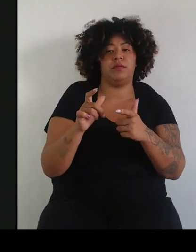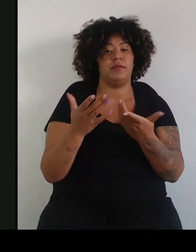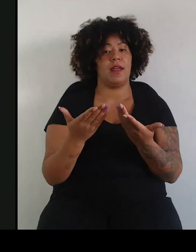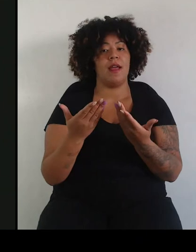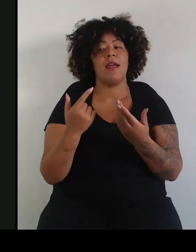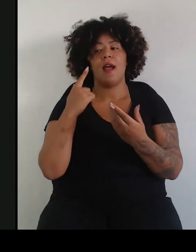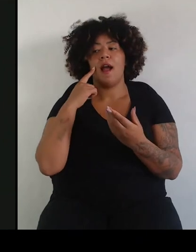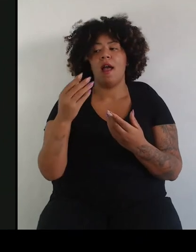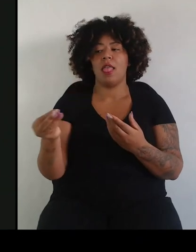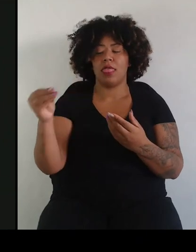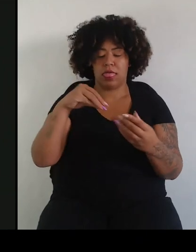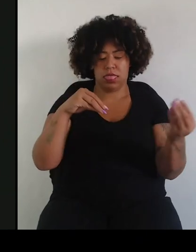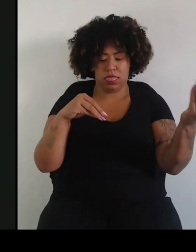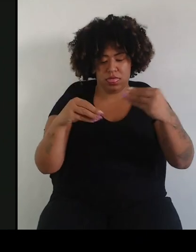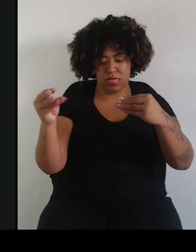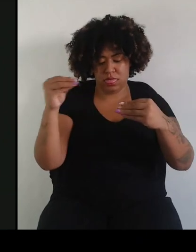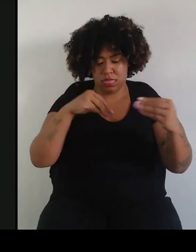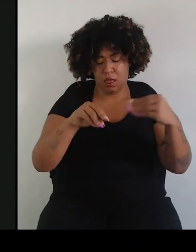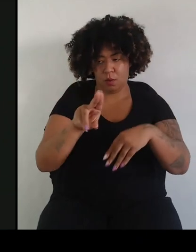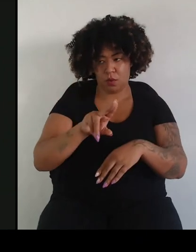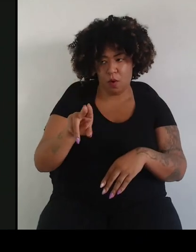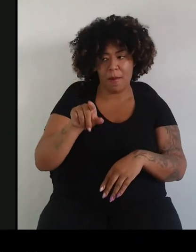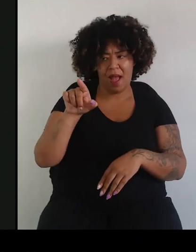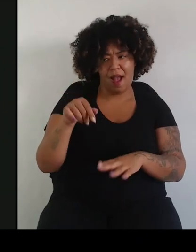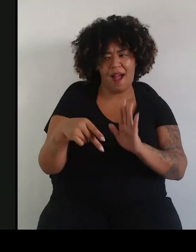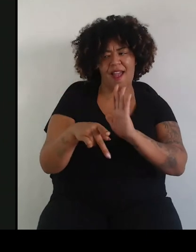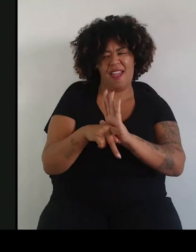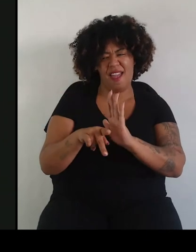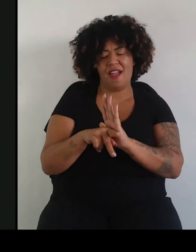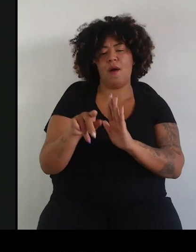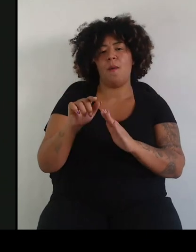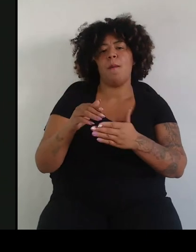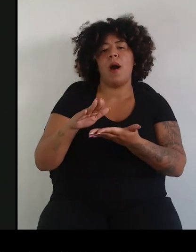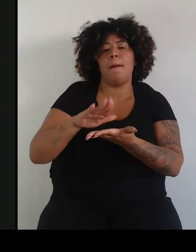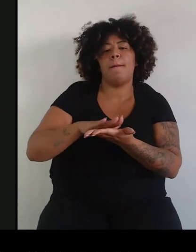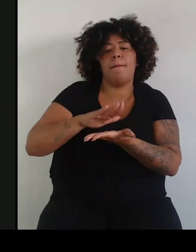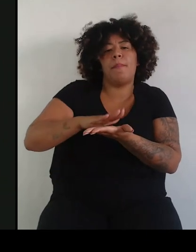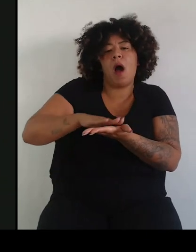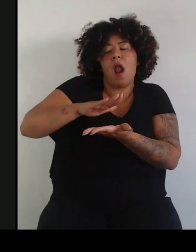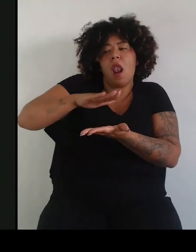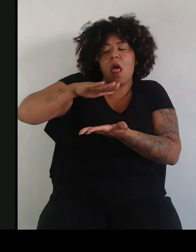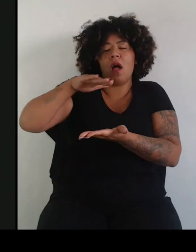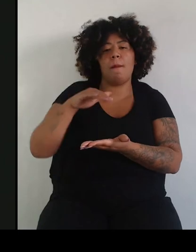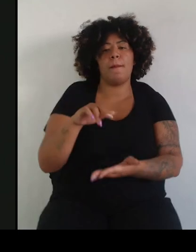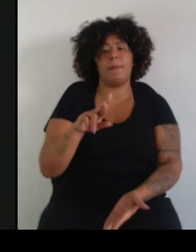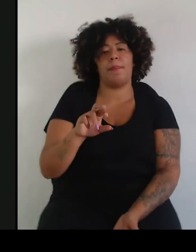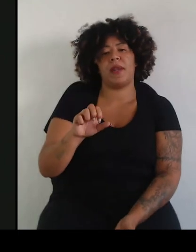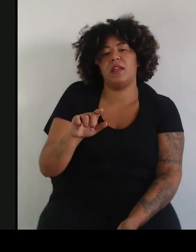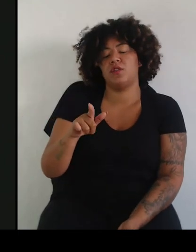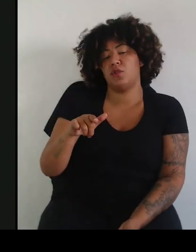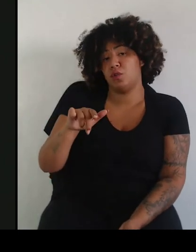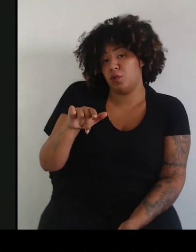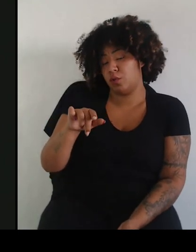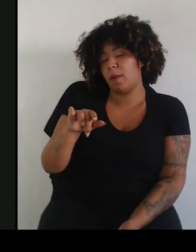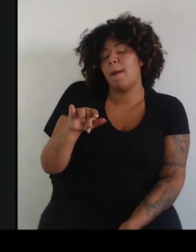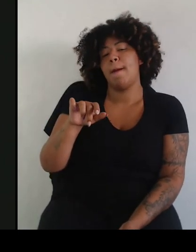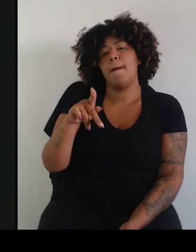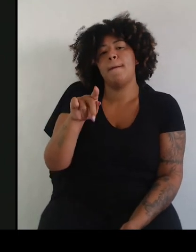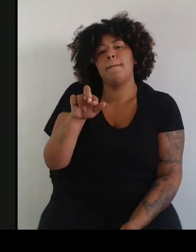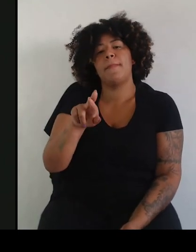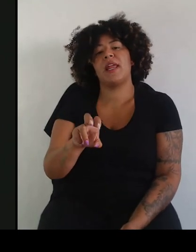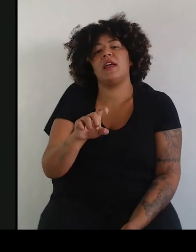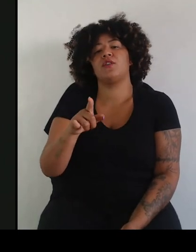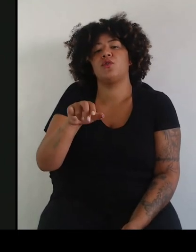a população chamava de presunto humano a próxima Aqui nós temos um trabalho